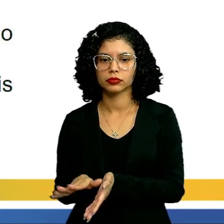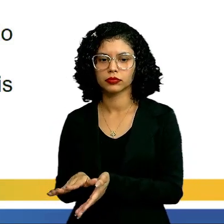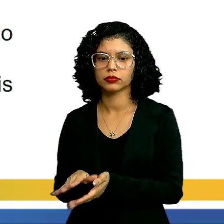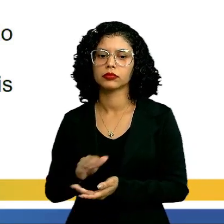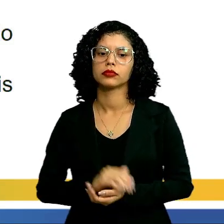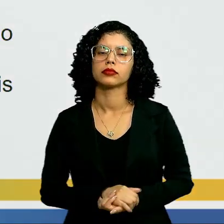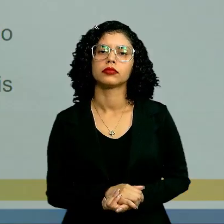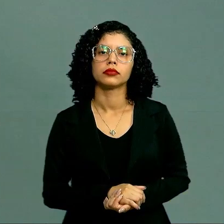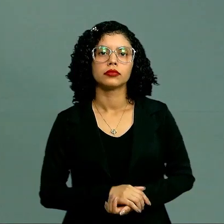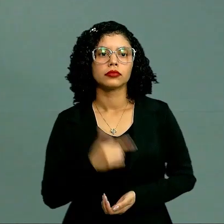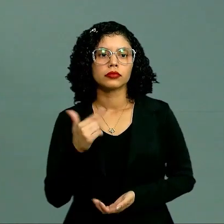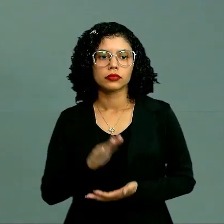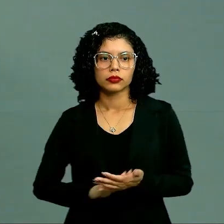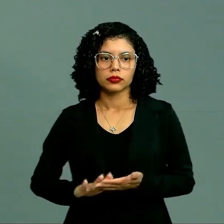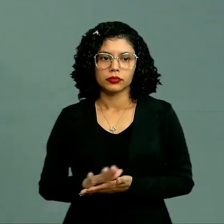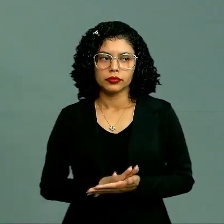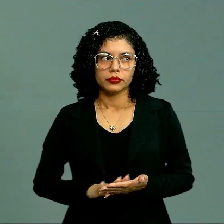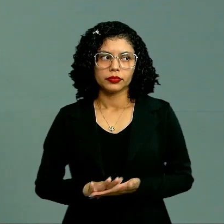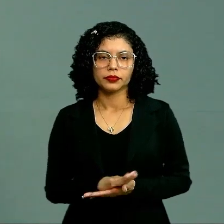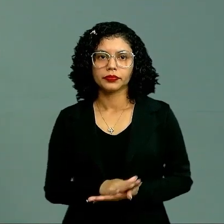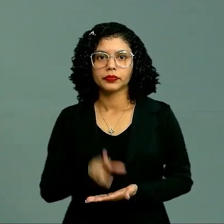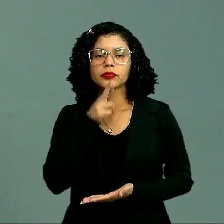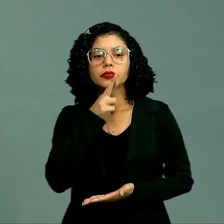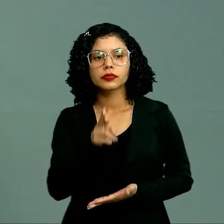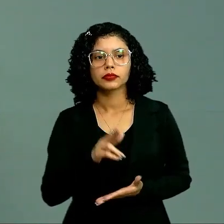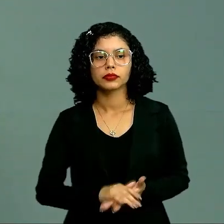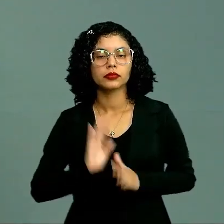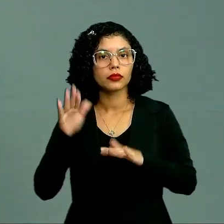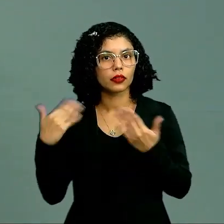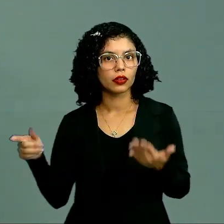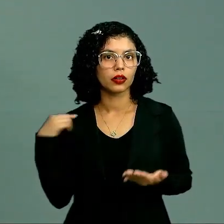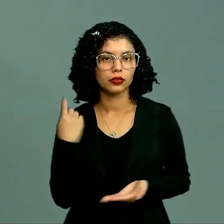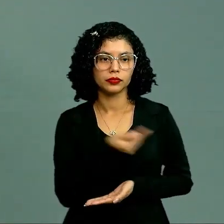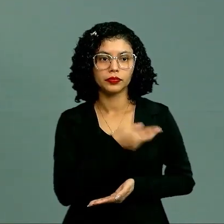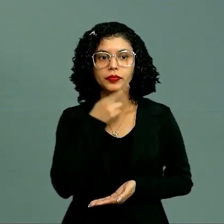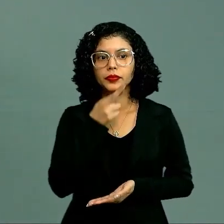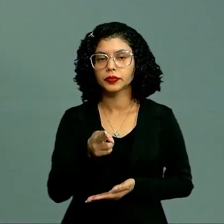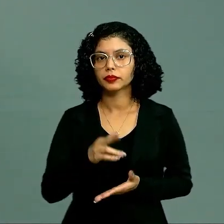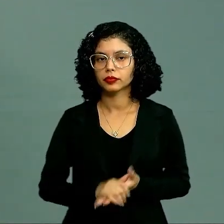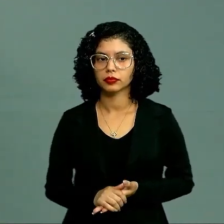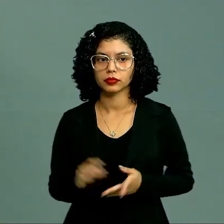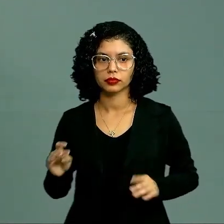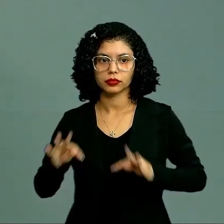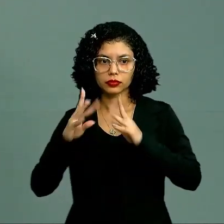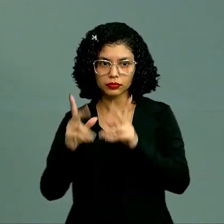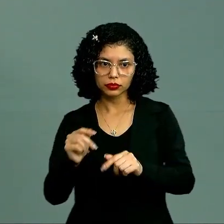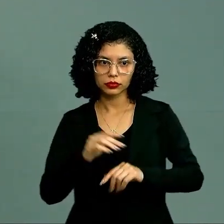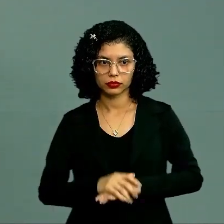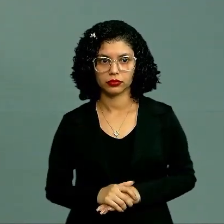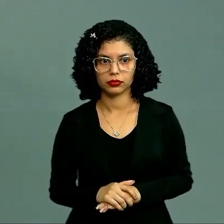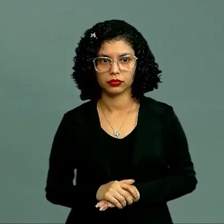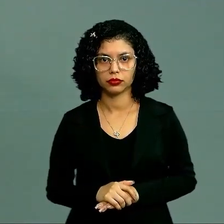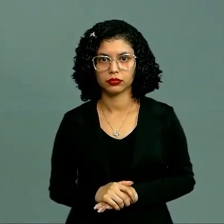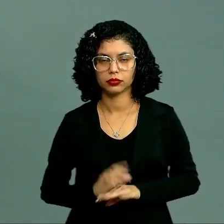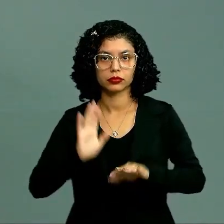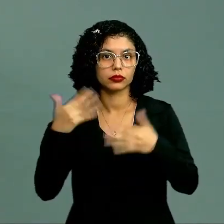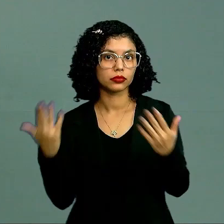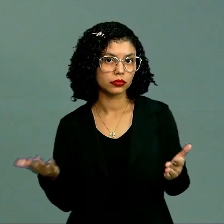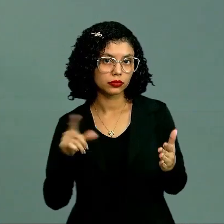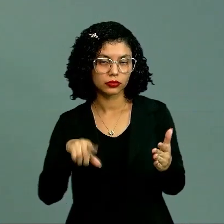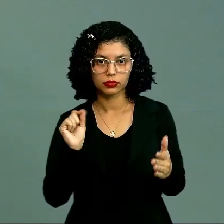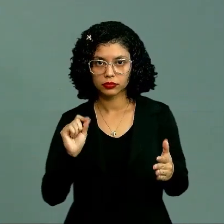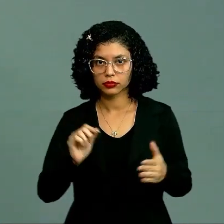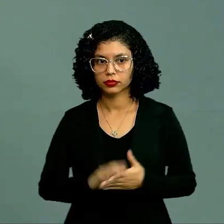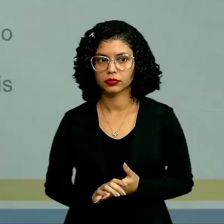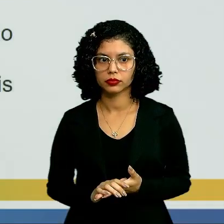de cara porque não tem nada a ver. E aí, qual seria a alternativa correta, né? De todas que nós analisamos, qual